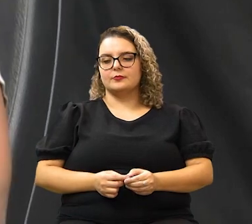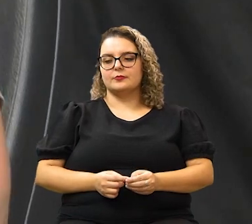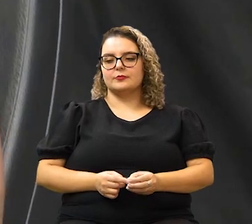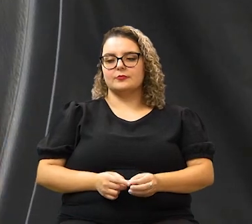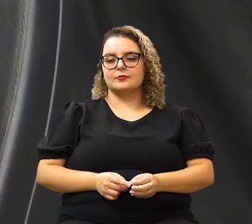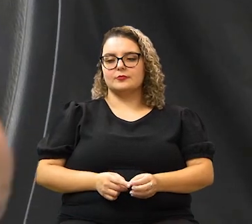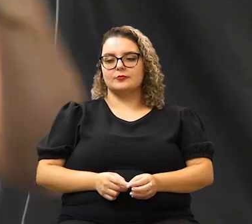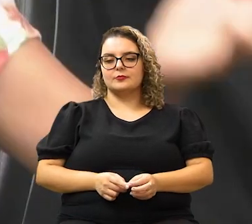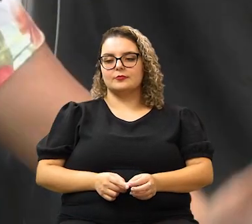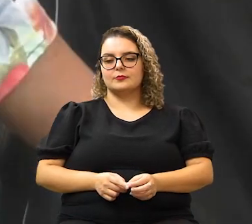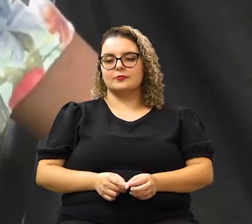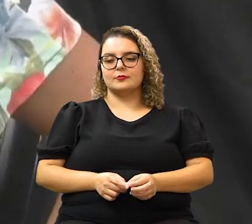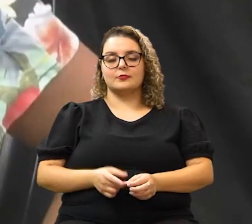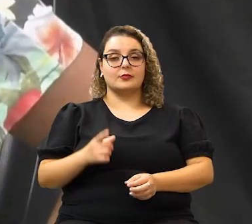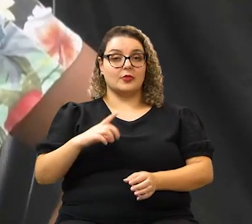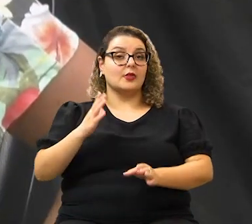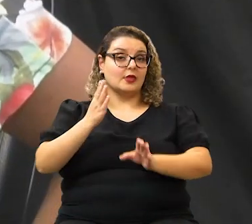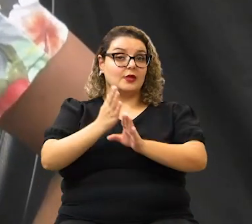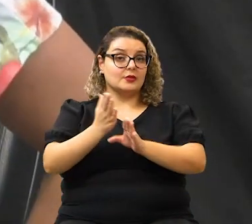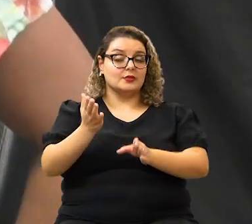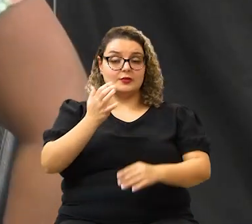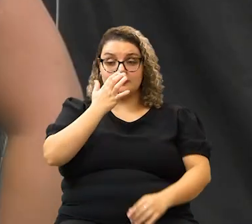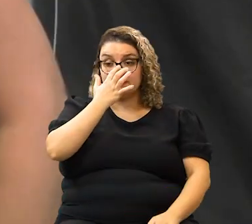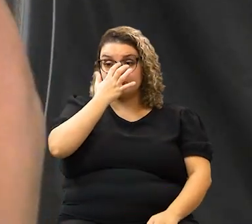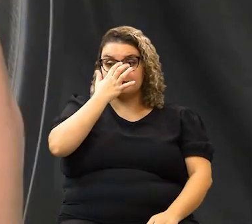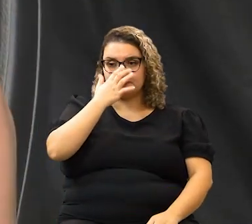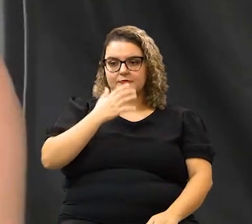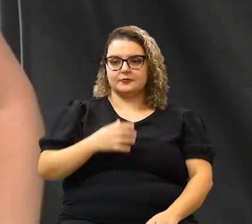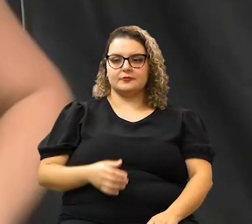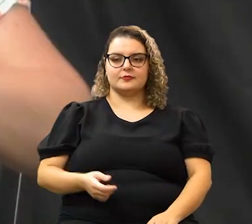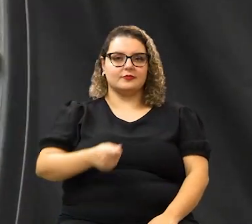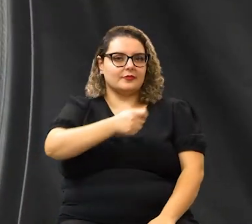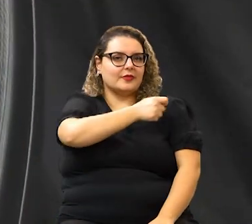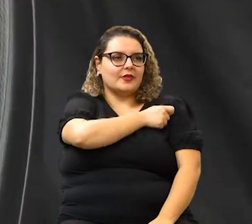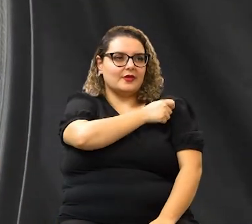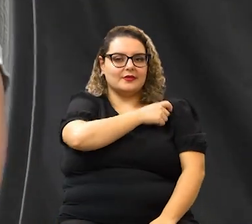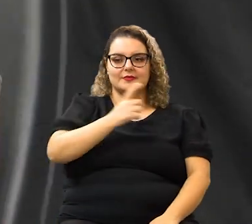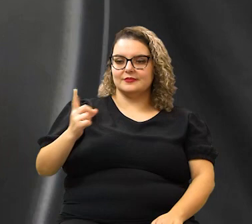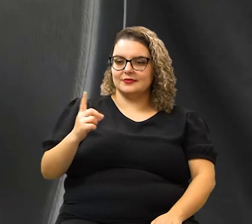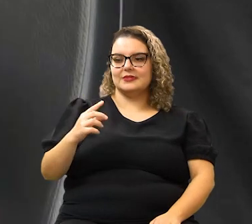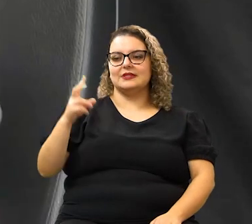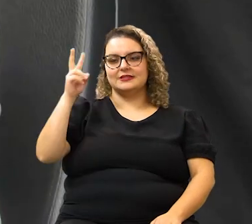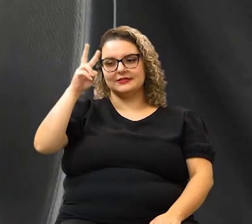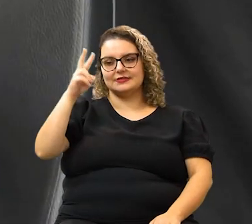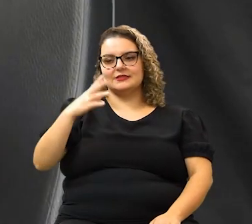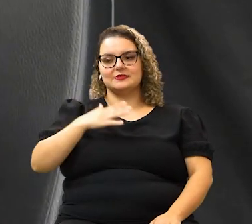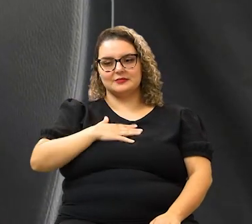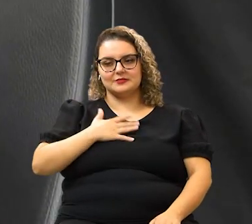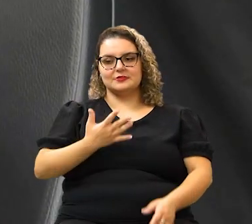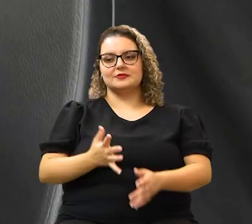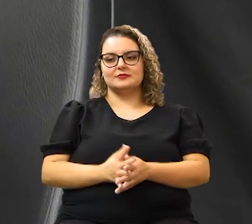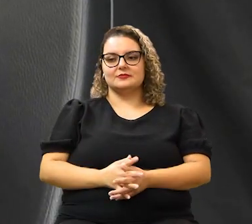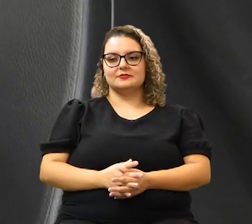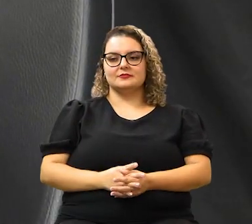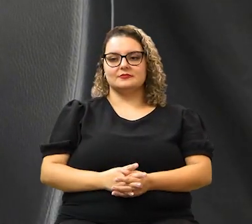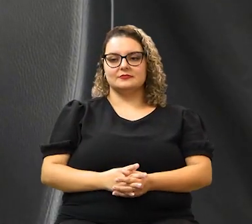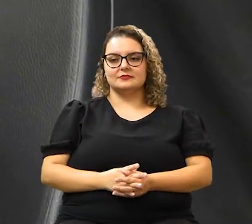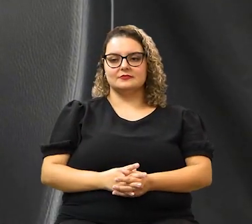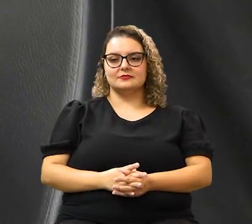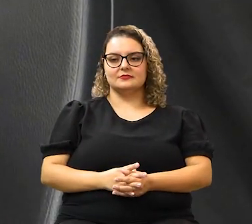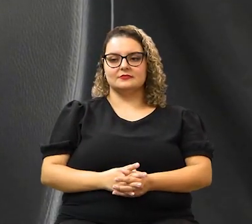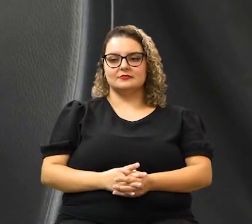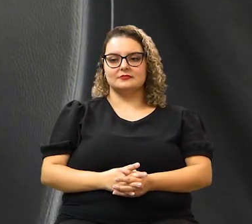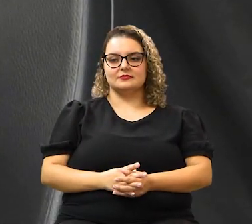encontro, alunos meus até hoje na rua, eles lembram. Sim. Só que aí veio o Serra, era